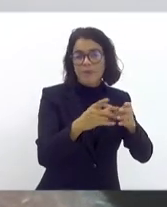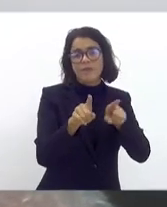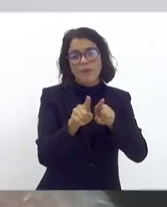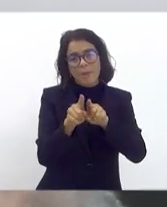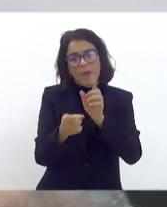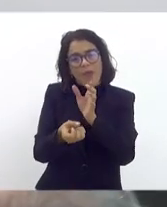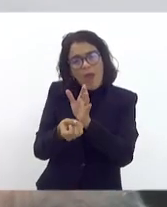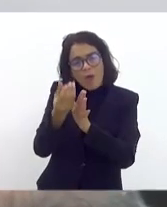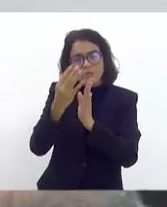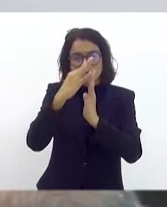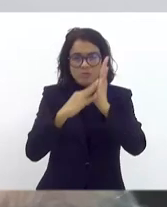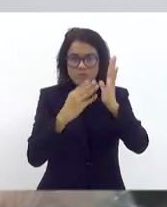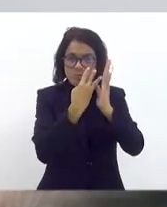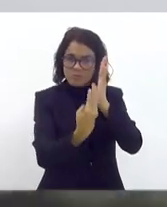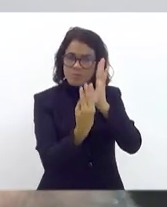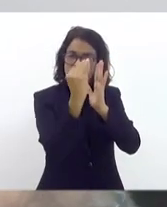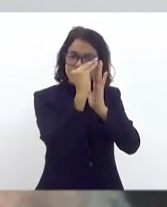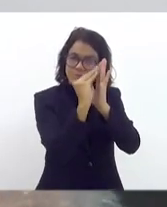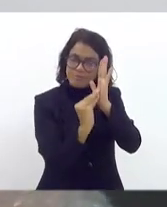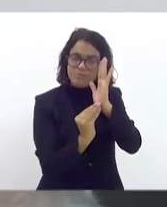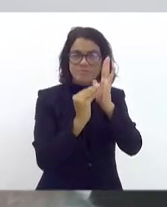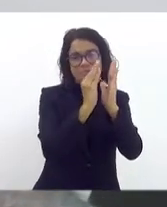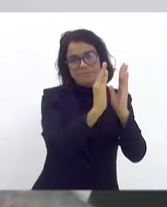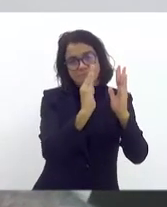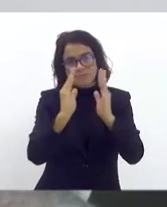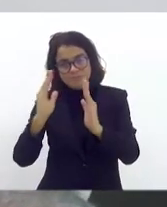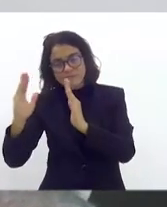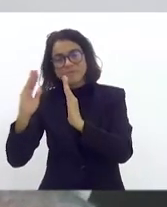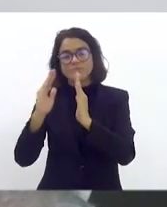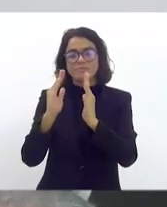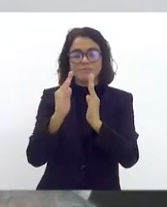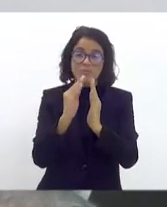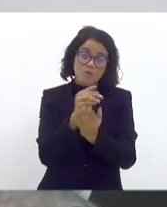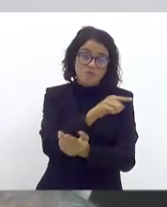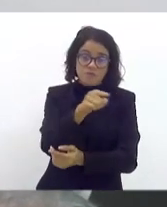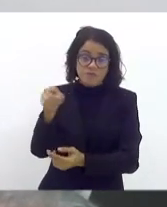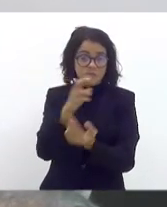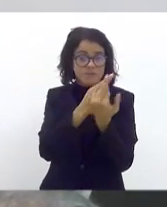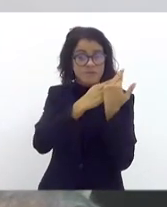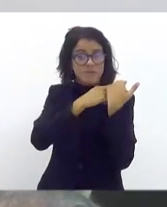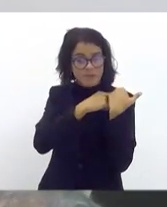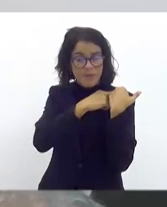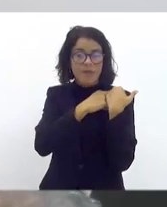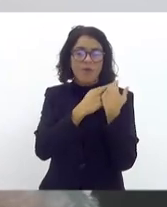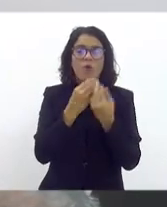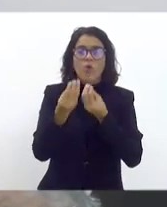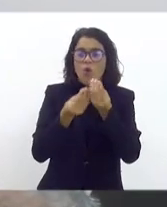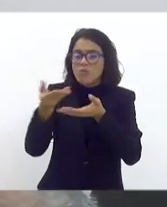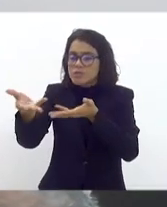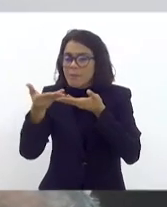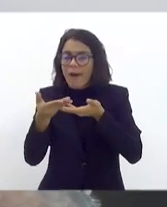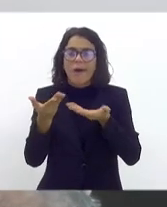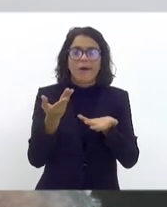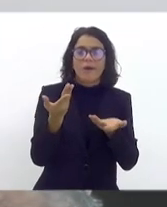desse cronograma fica a cargo também de vossas excelências, essas ideias de quem chamar, como chamar, quando